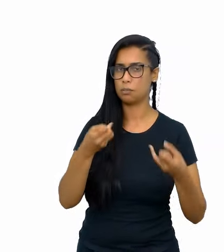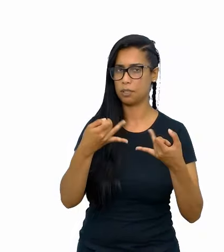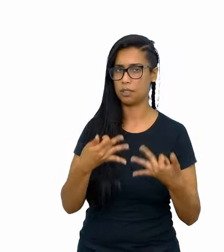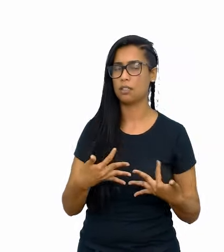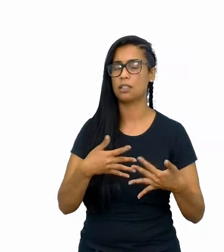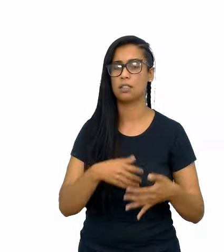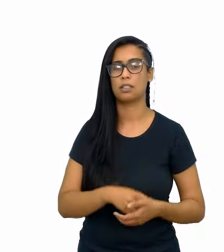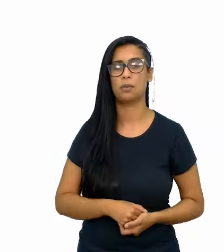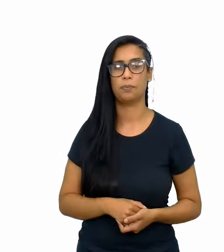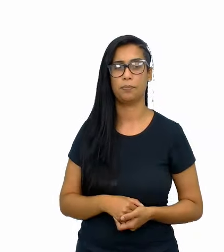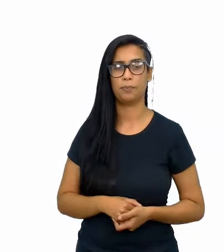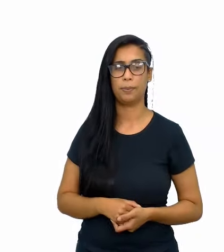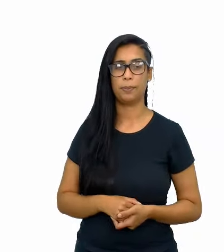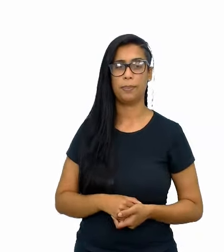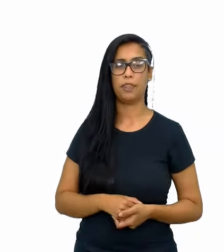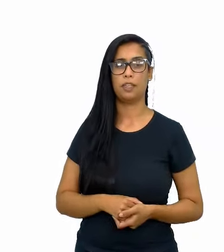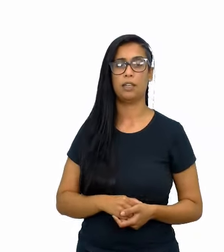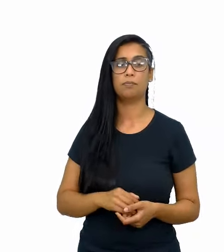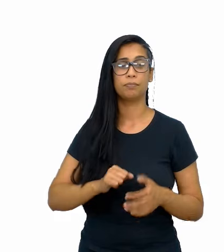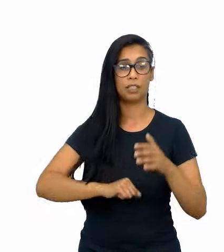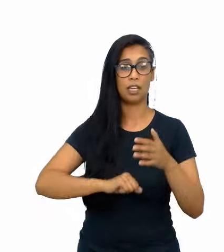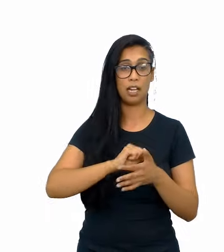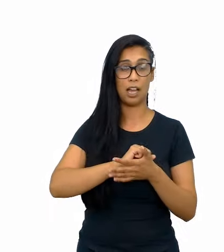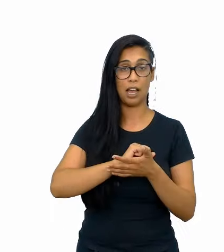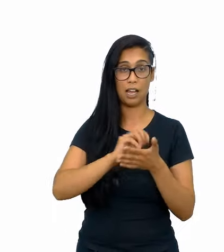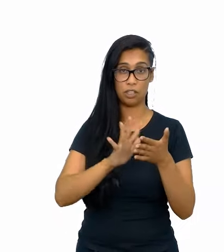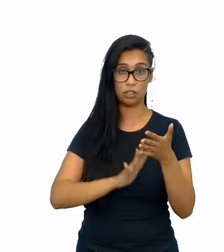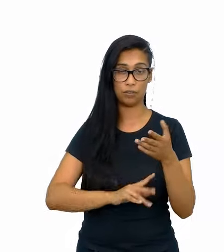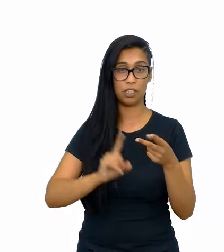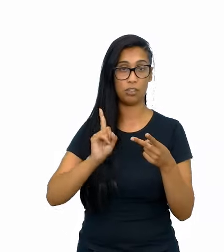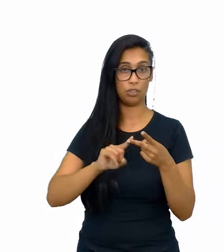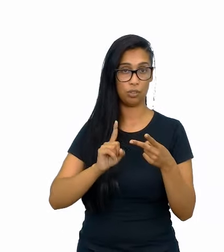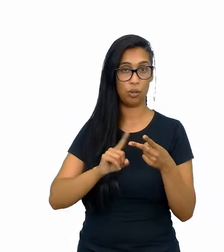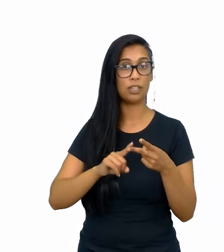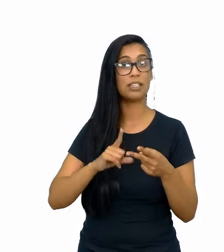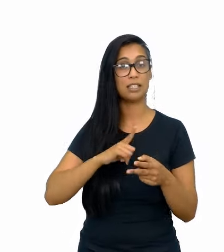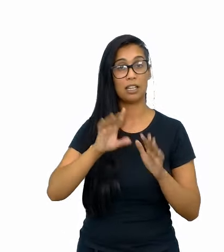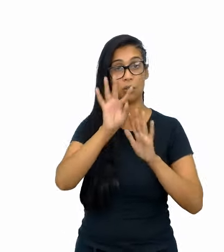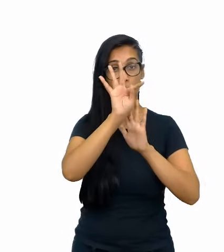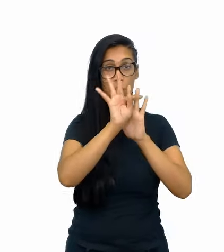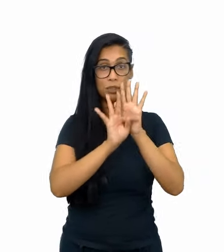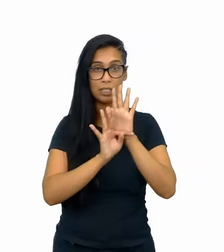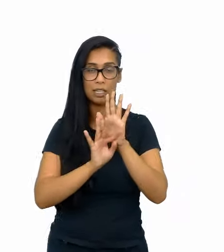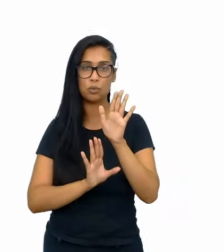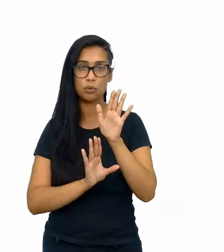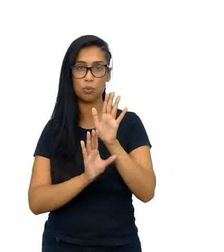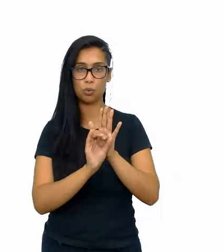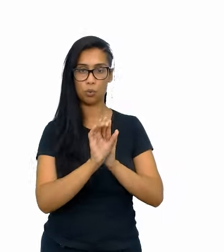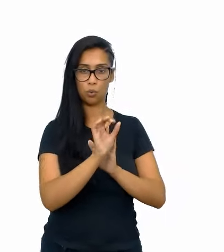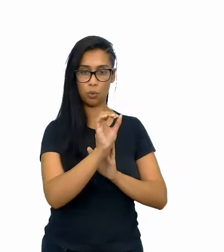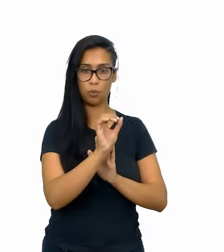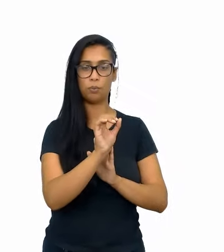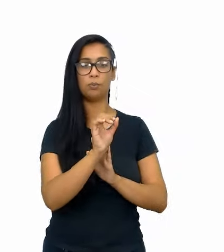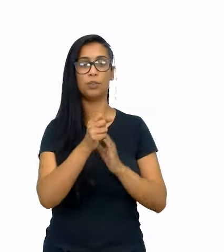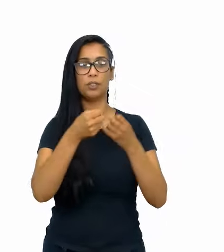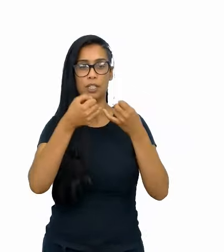a leitura de um texto lá da Wikipédia, em que há a definição dos